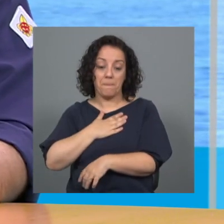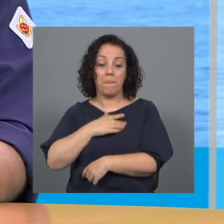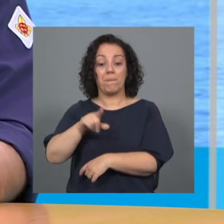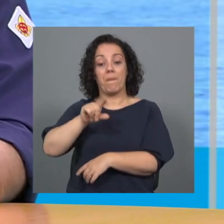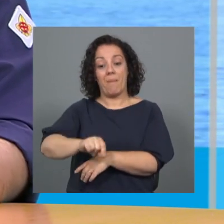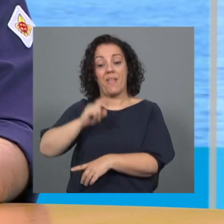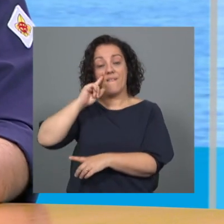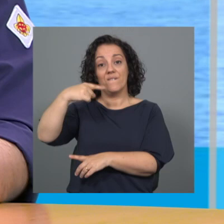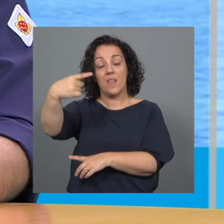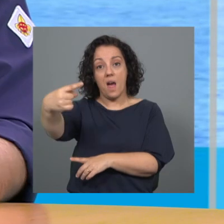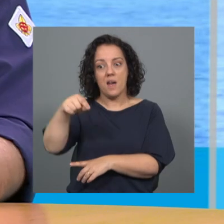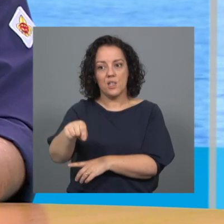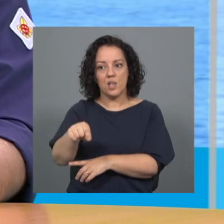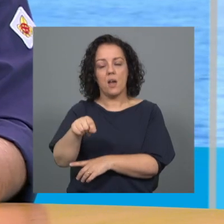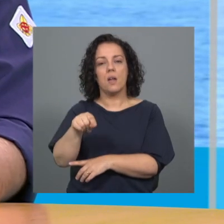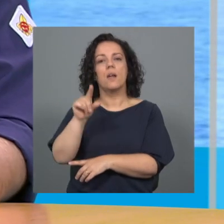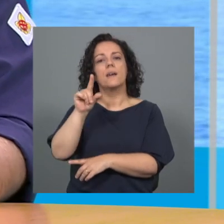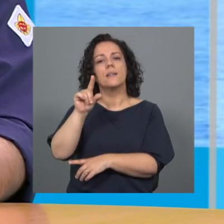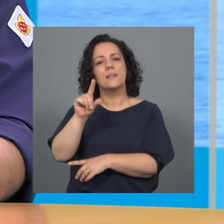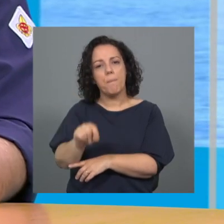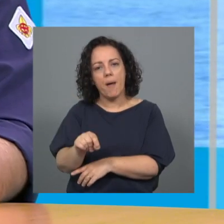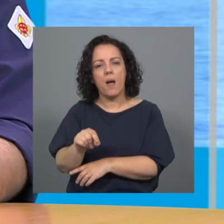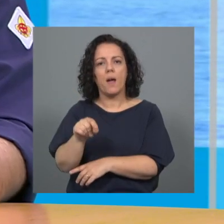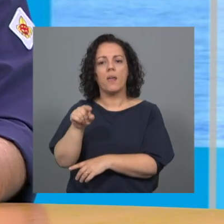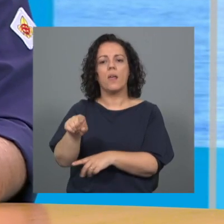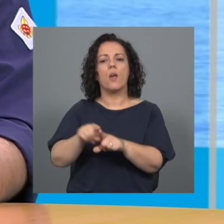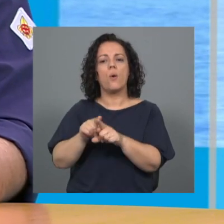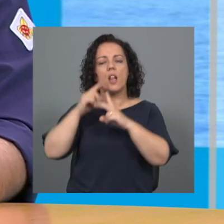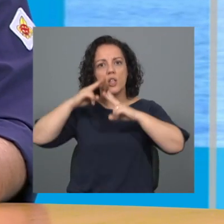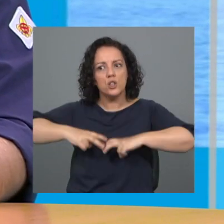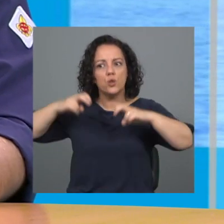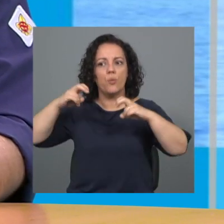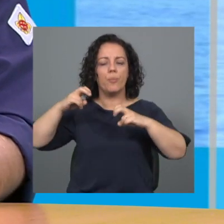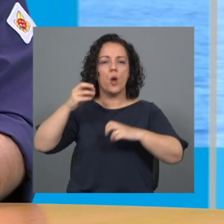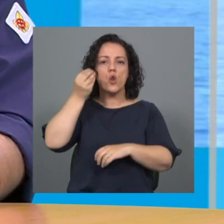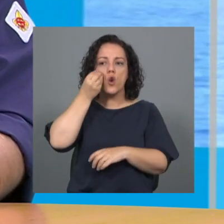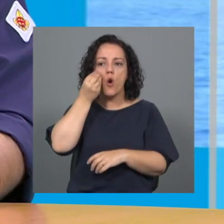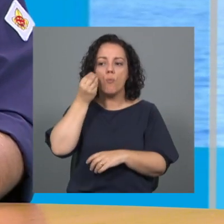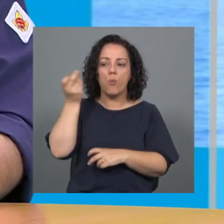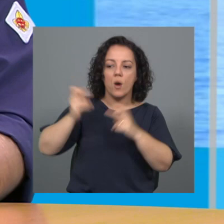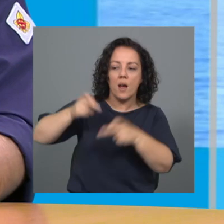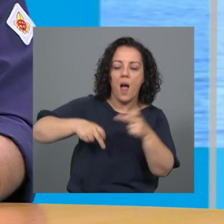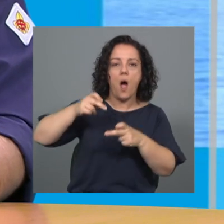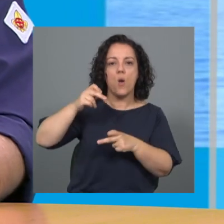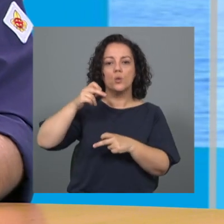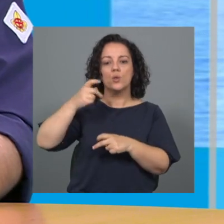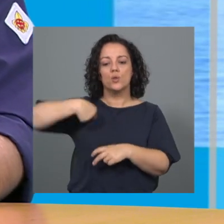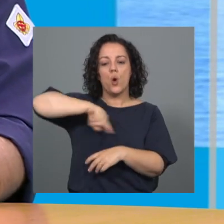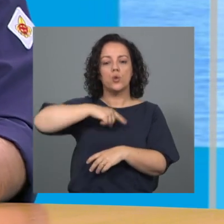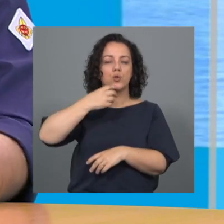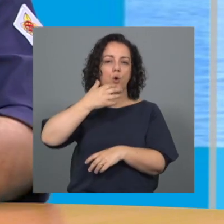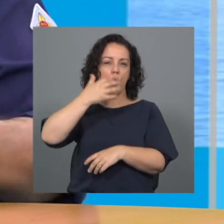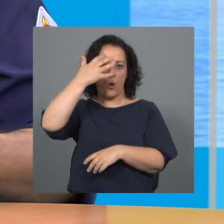que podemos fazer pela encíclica, também esta inventariação, esta descoberta das causas, das consequências, dos nossos comportamentos, a forma como